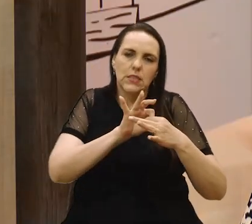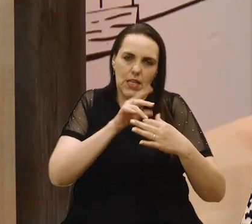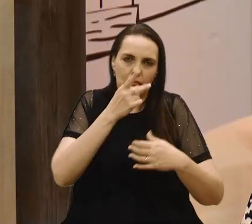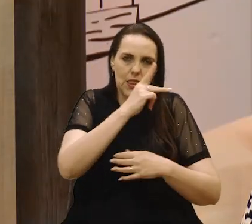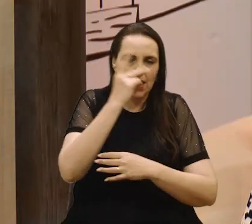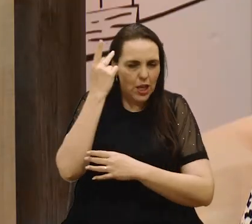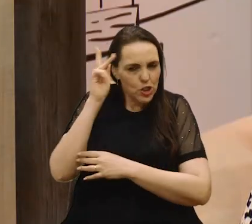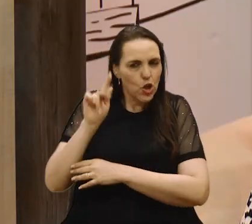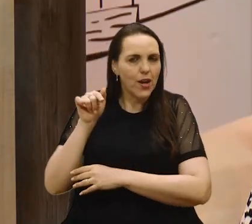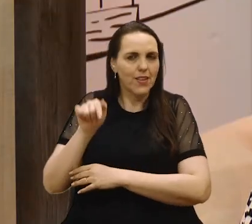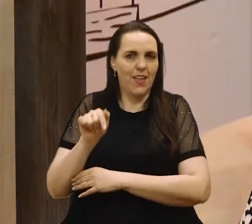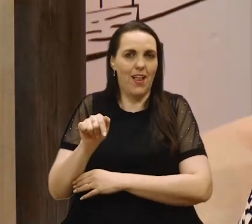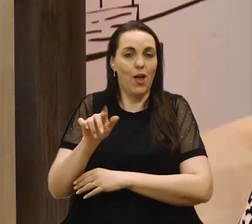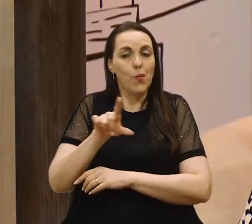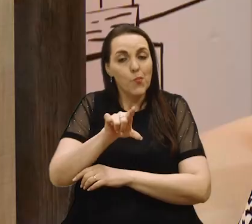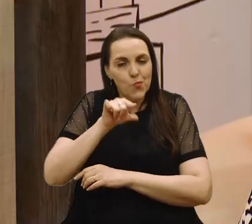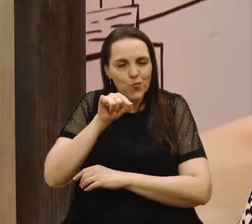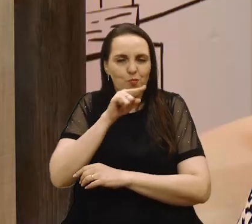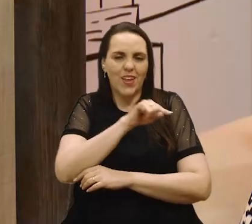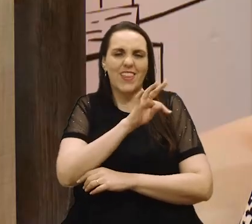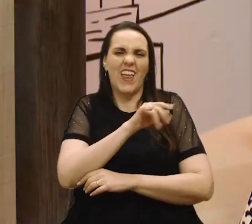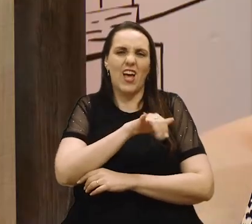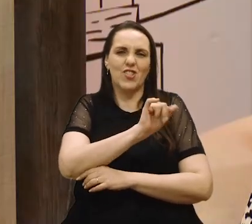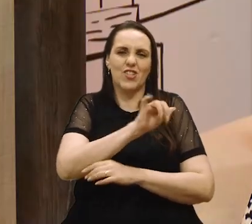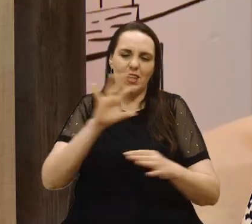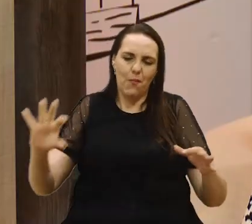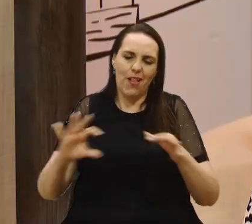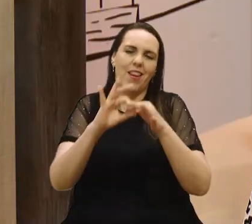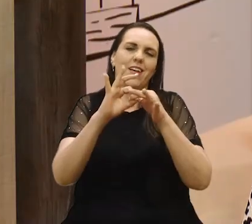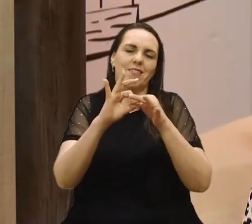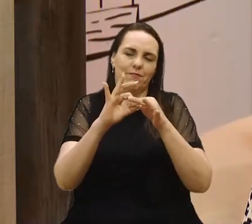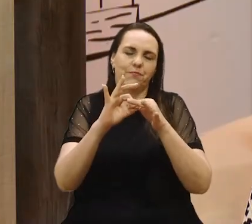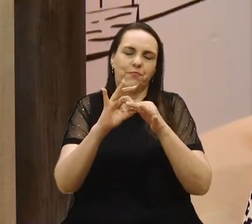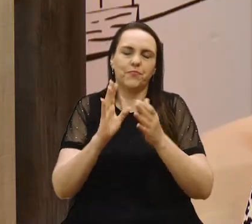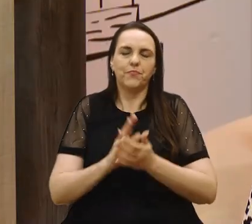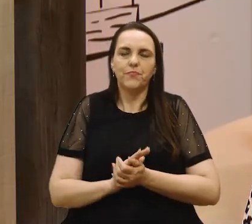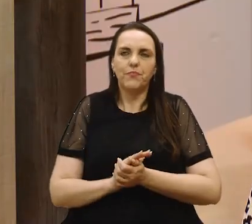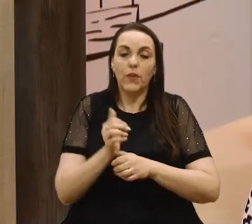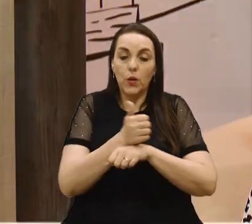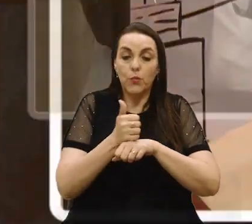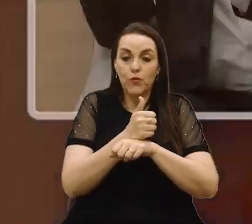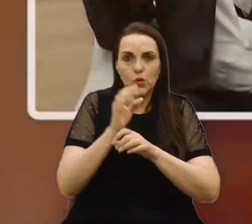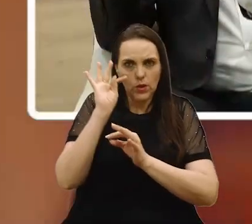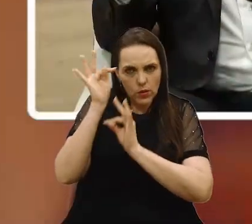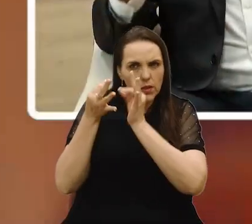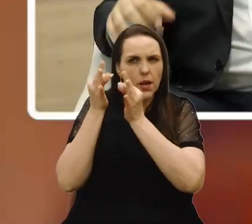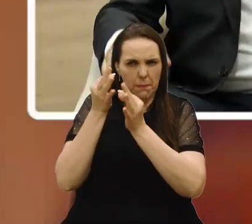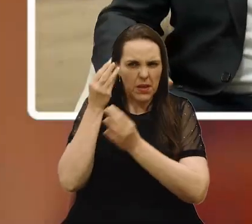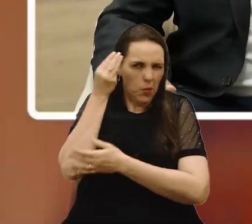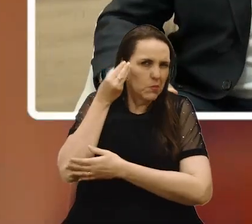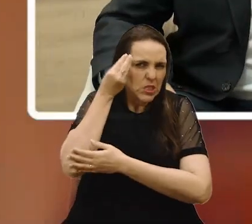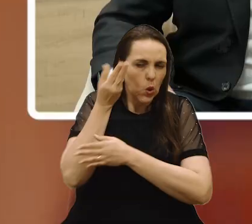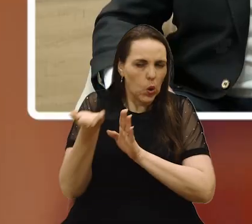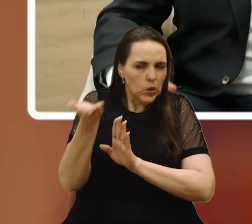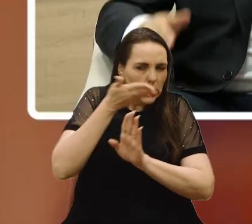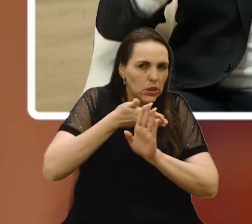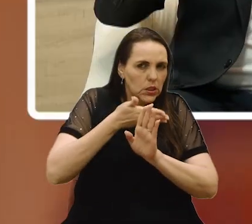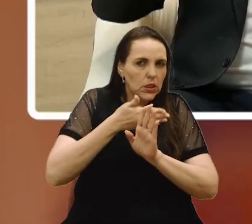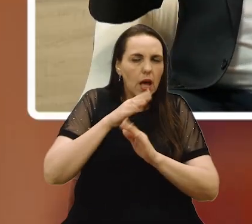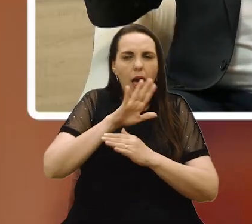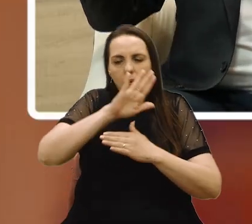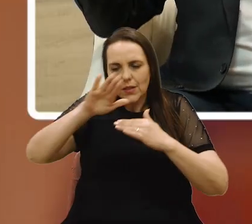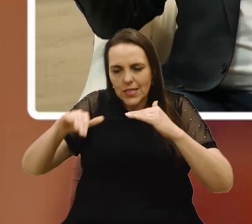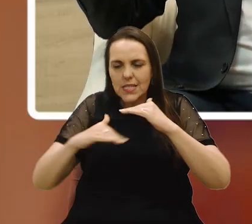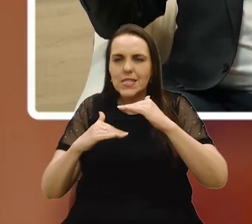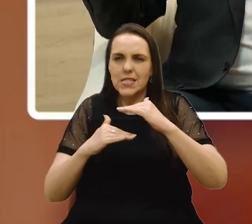íntima com a história dela. Por isso que ela escolheu a Tati, que tem essa ligação. E o terapeuta fica, digamos assim, não é segundo plano, mas